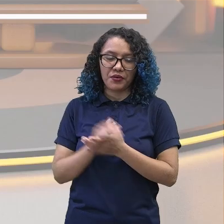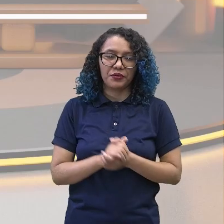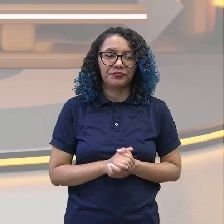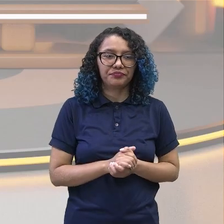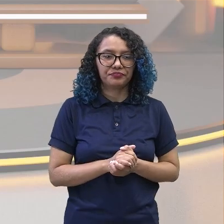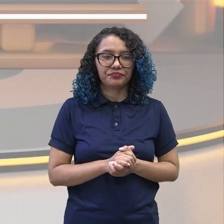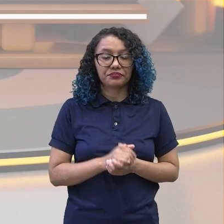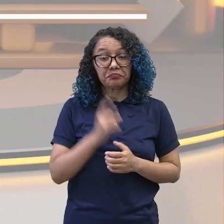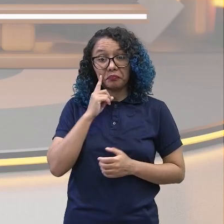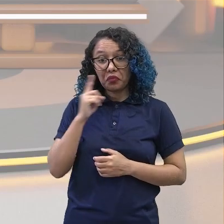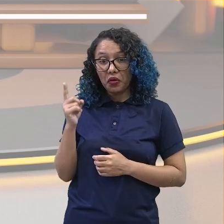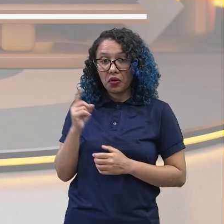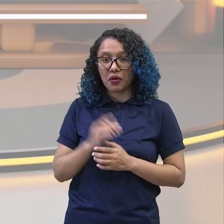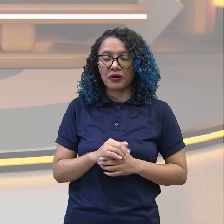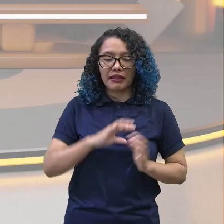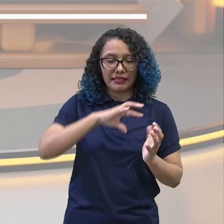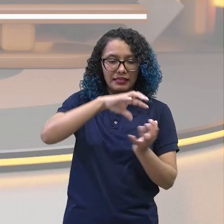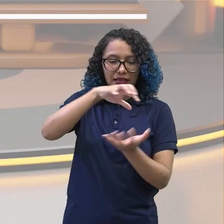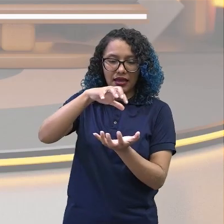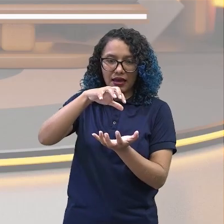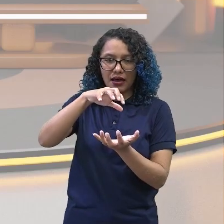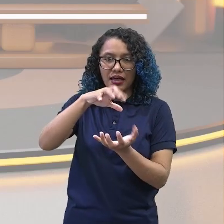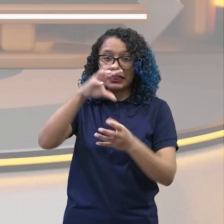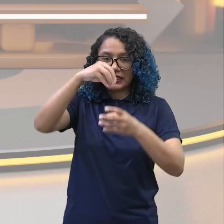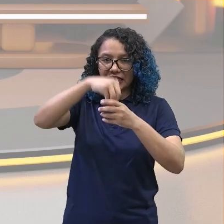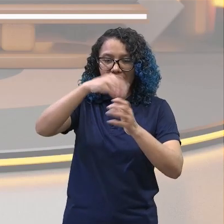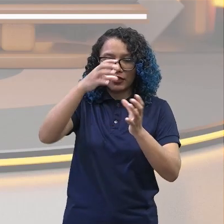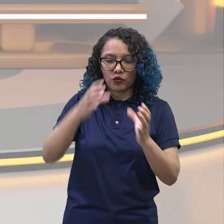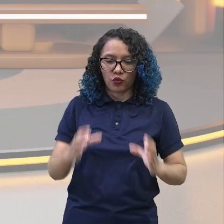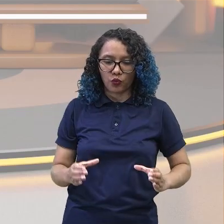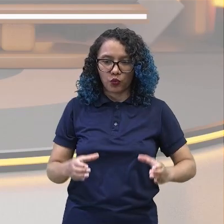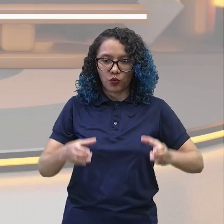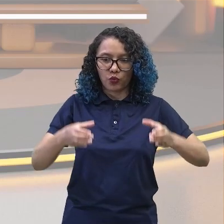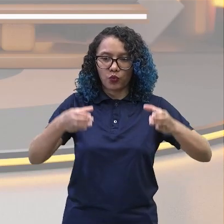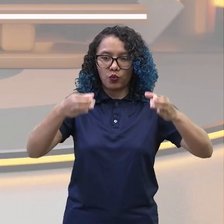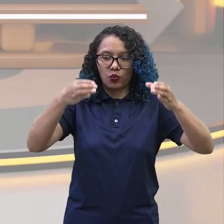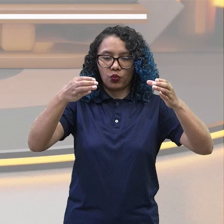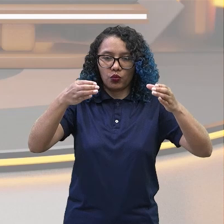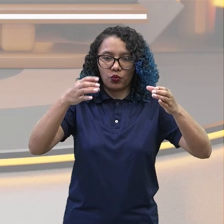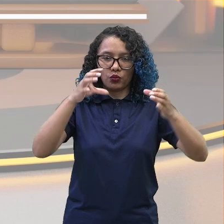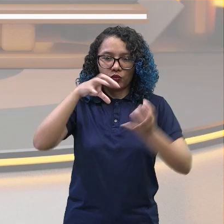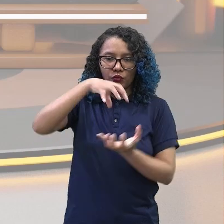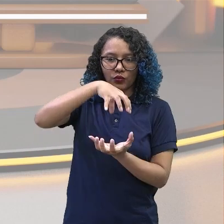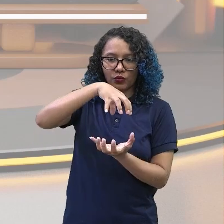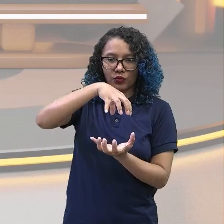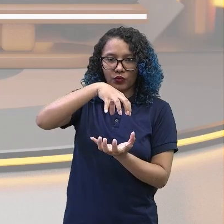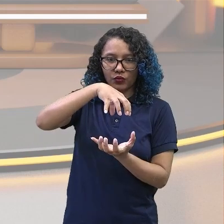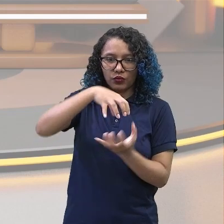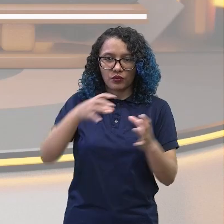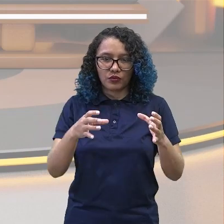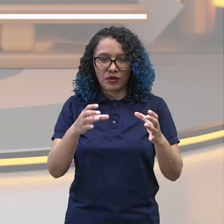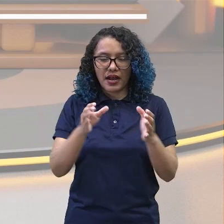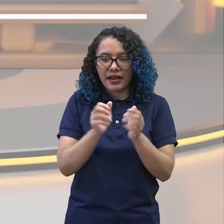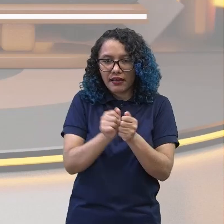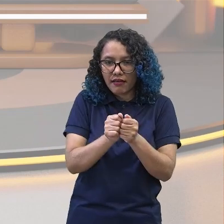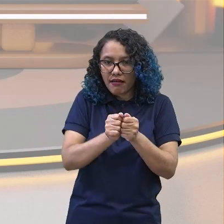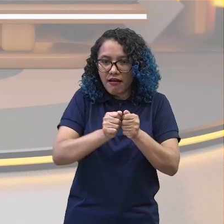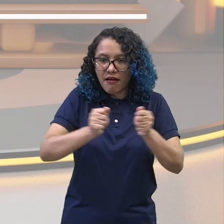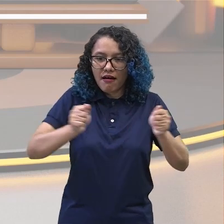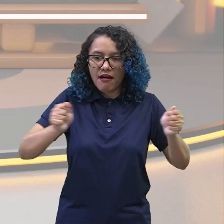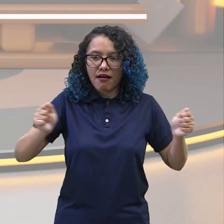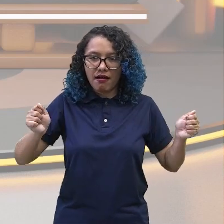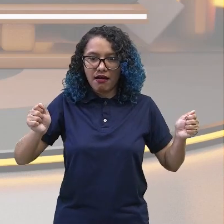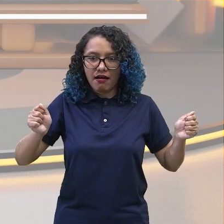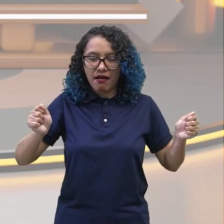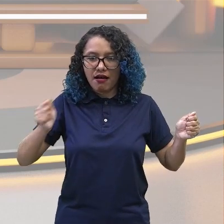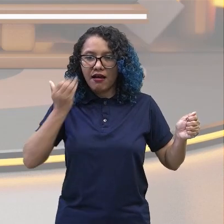de mim que a Terra está envolvida em um cilindro. Quando a gente abre o cilindro, olha, o planeta ele vai